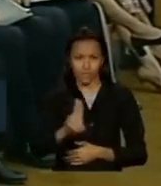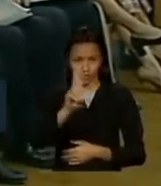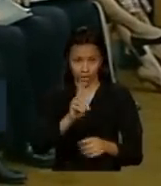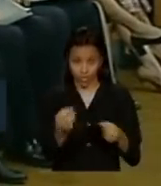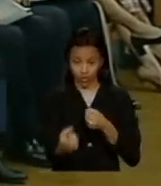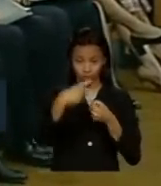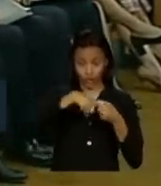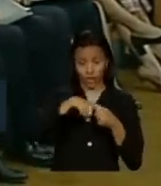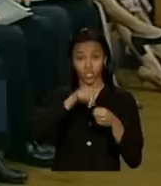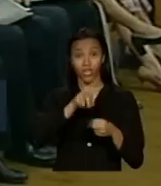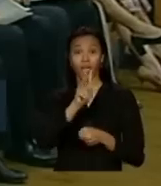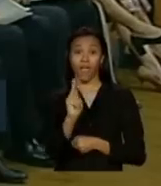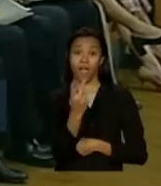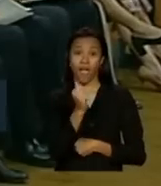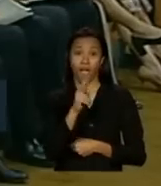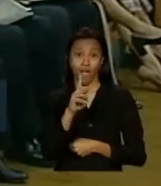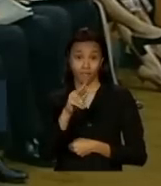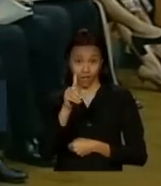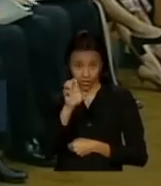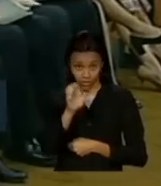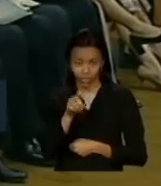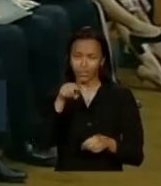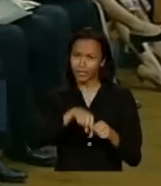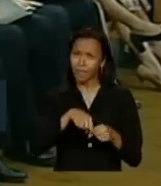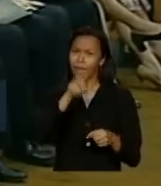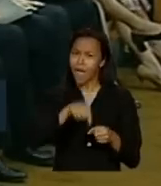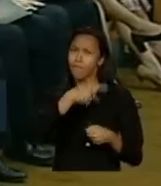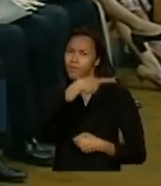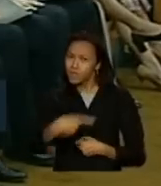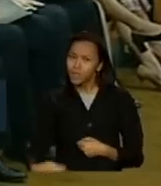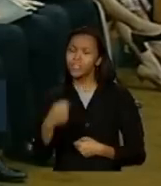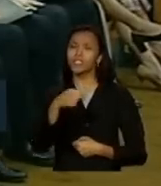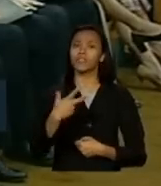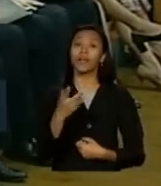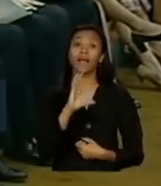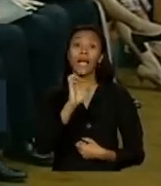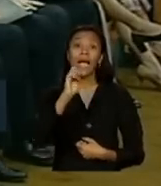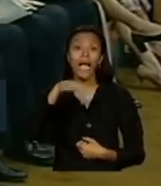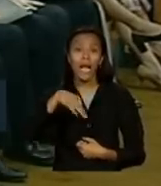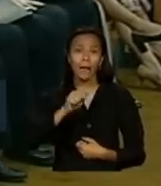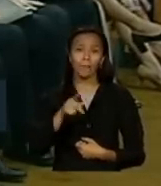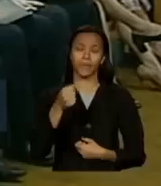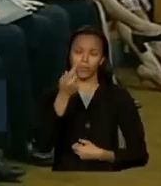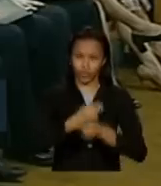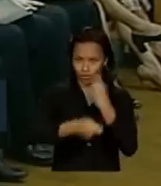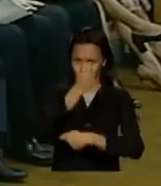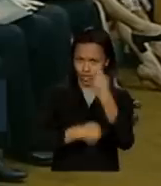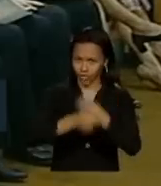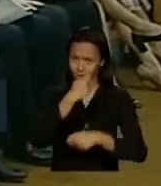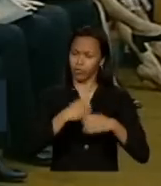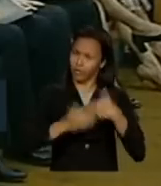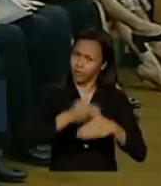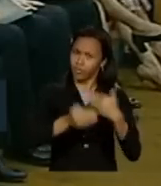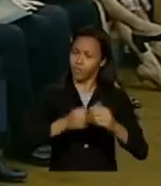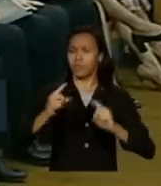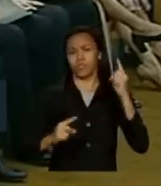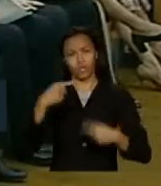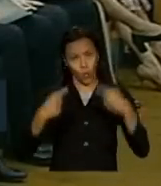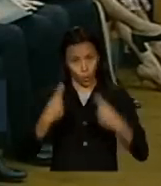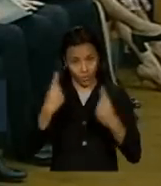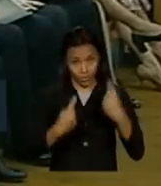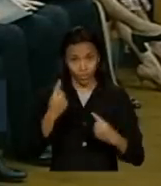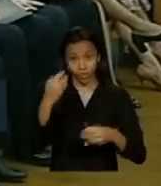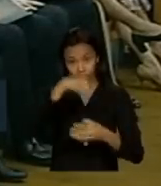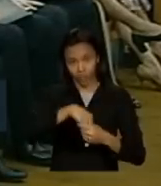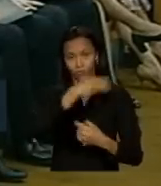mantido pela Universidade de Harvard Além disso é presidente da Câmara de políticas de gestão desenvolvimento e competitividade do